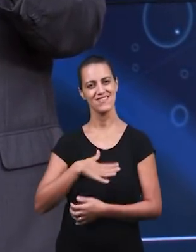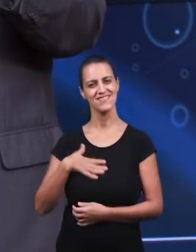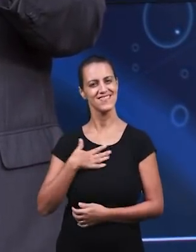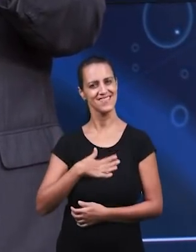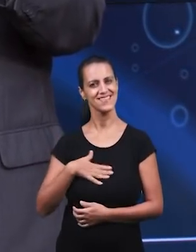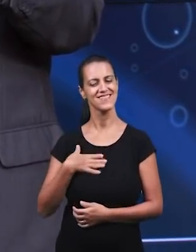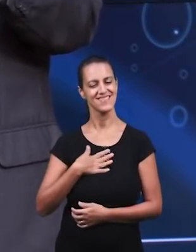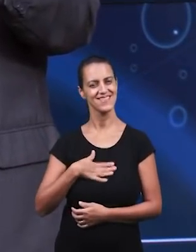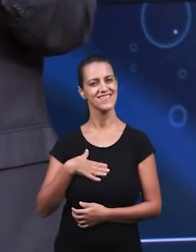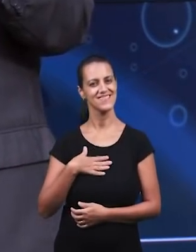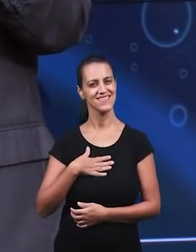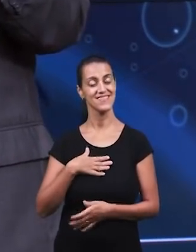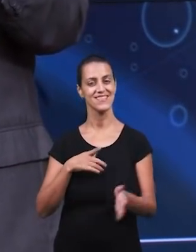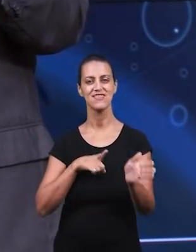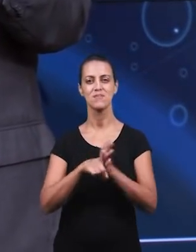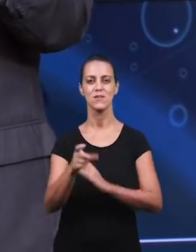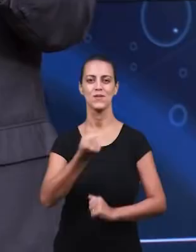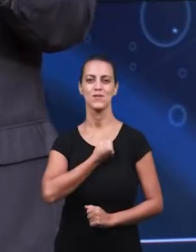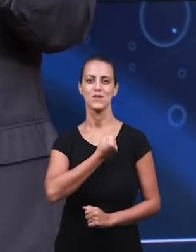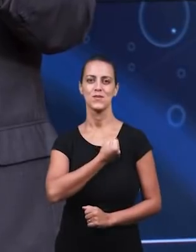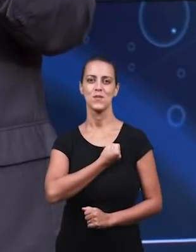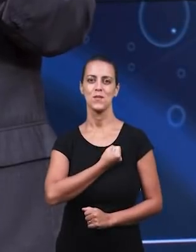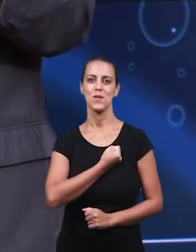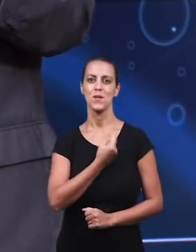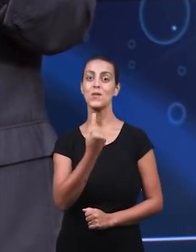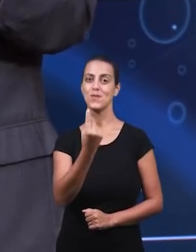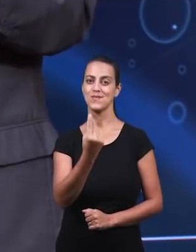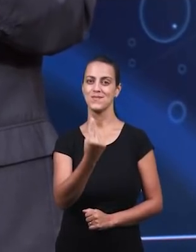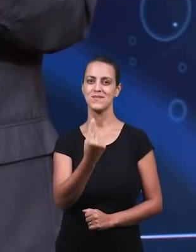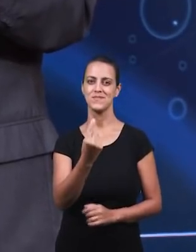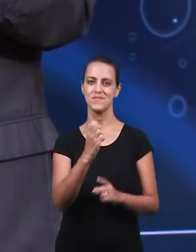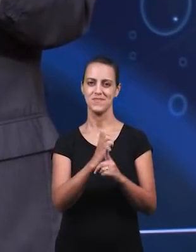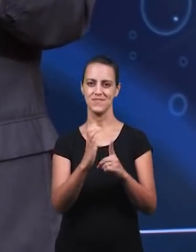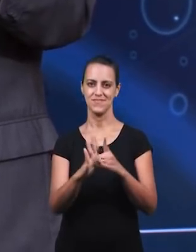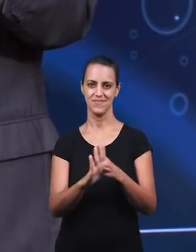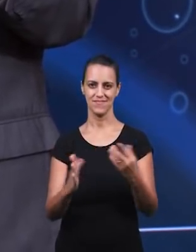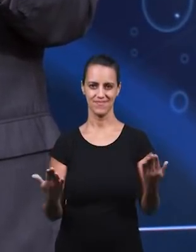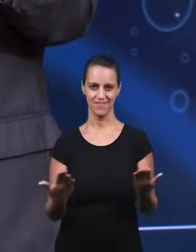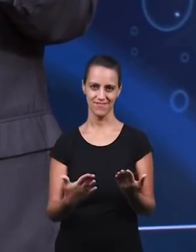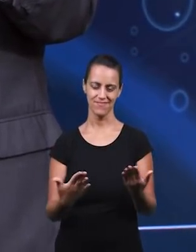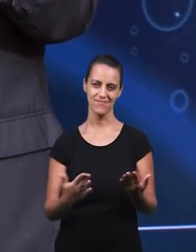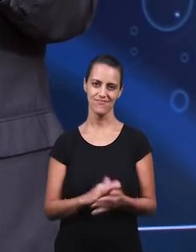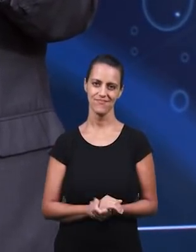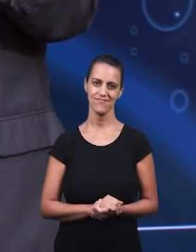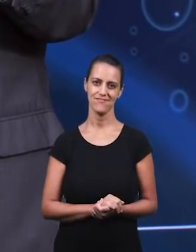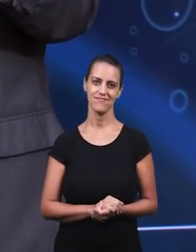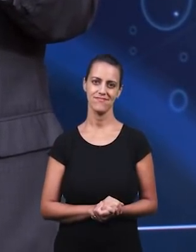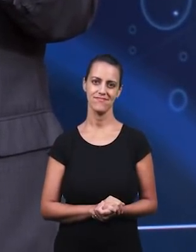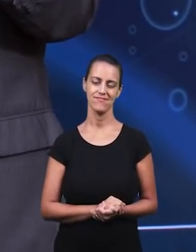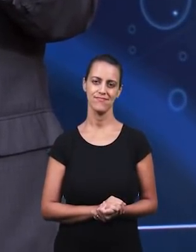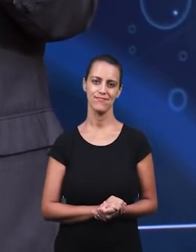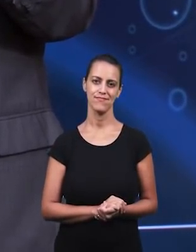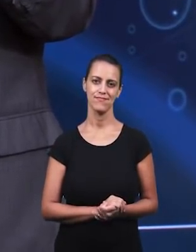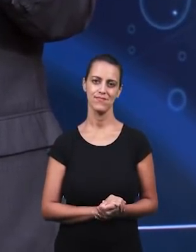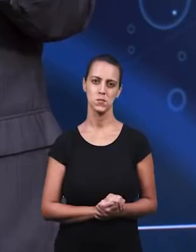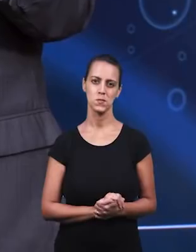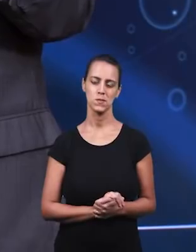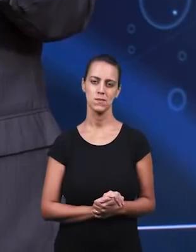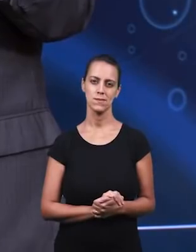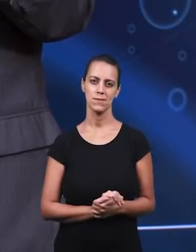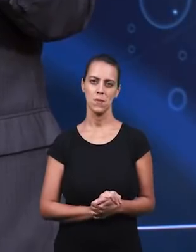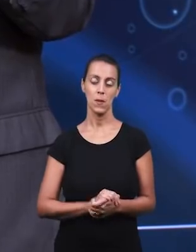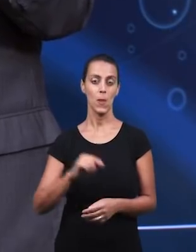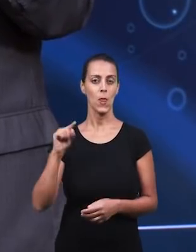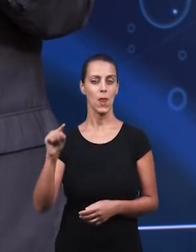resposta à nossa pergunta número 1 da Escola Bíblica de hoje, quando a irmã ali mostra